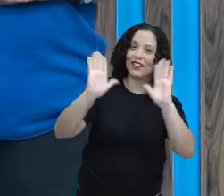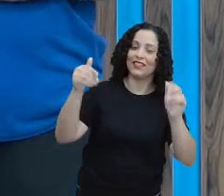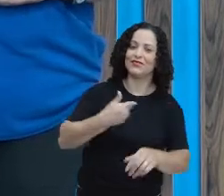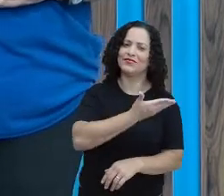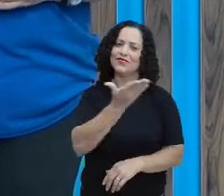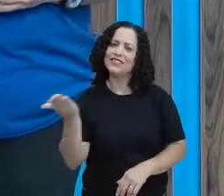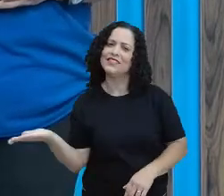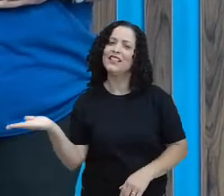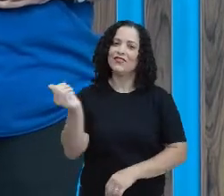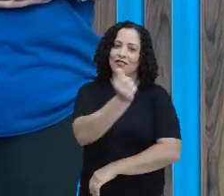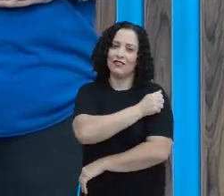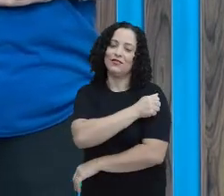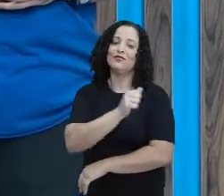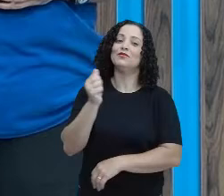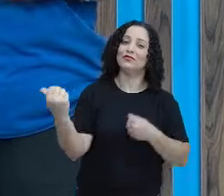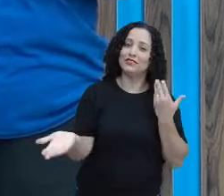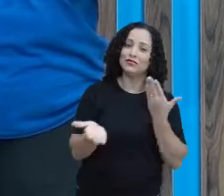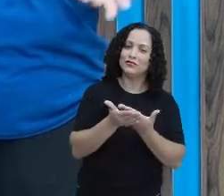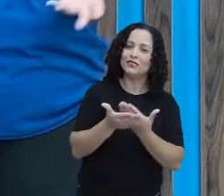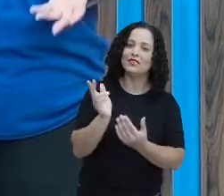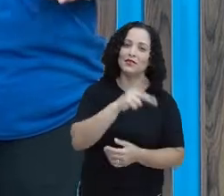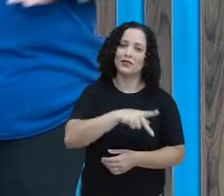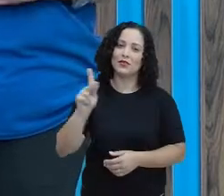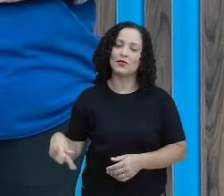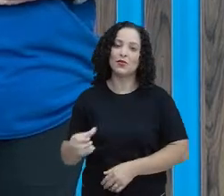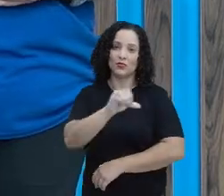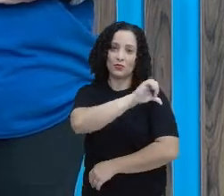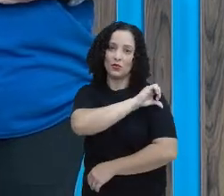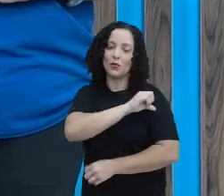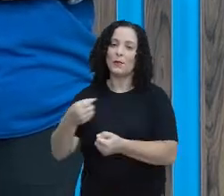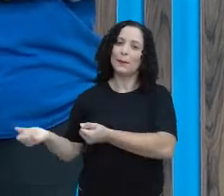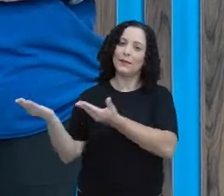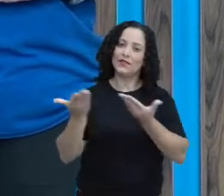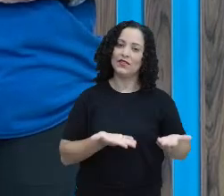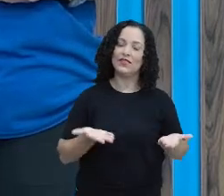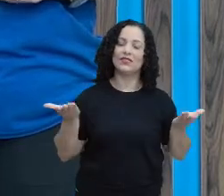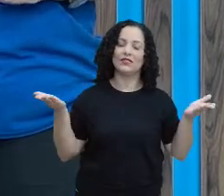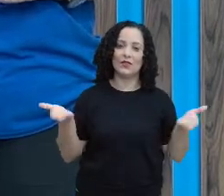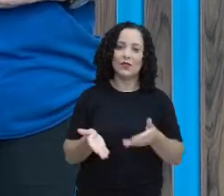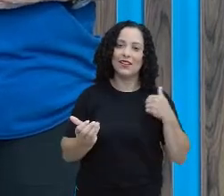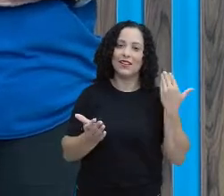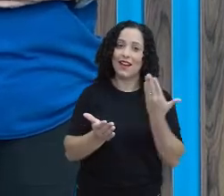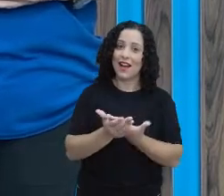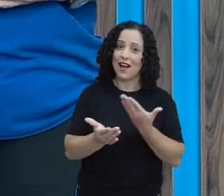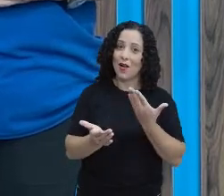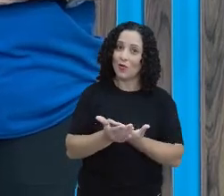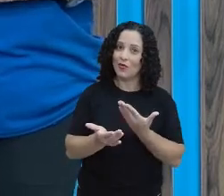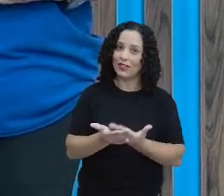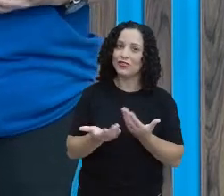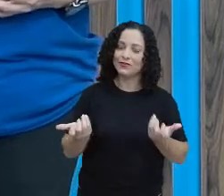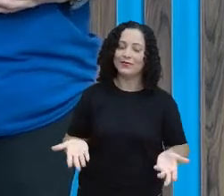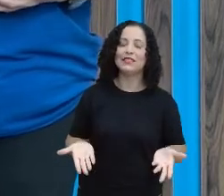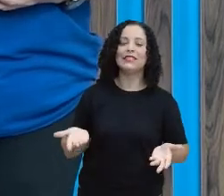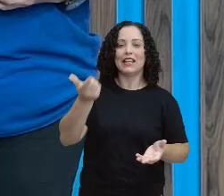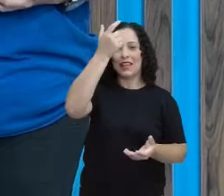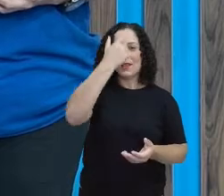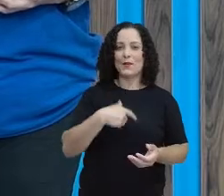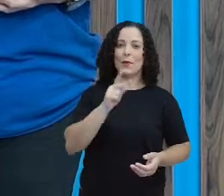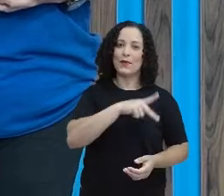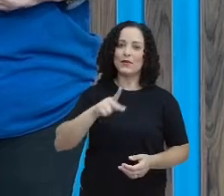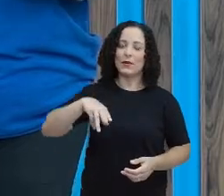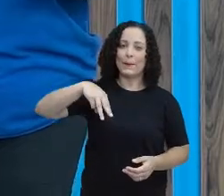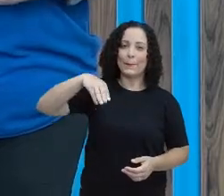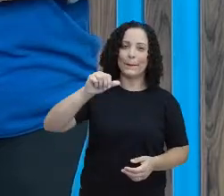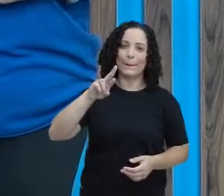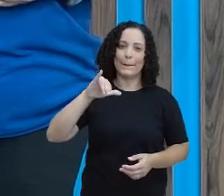estudantes e professores do 9º ano, sejam bem-vindos a mais essa aula da Escola Municipal para Aulas Digitais. Eu sou a professora Maria